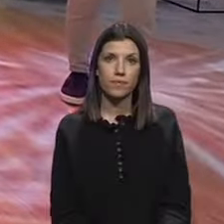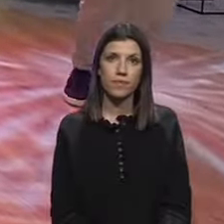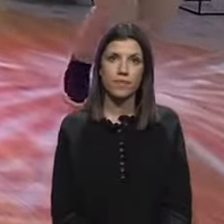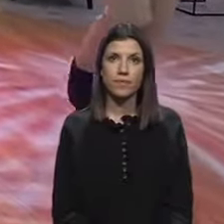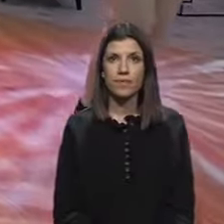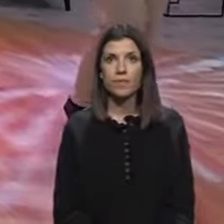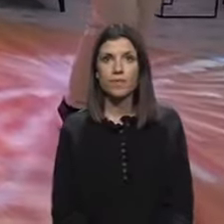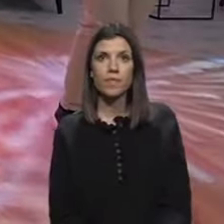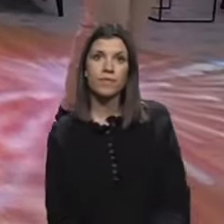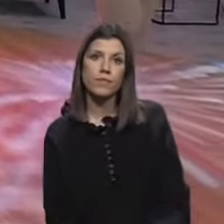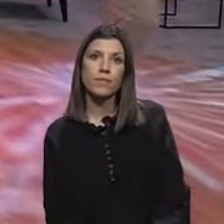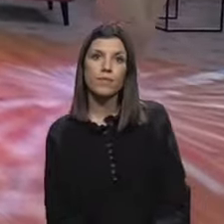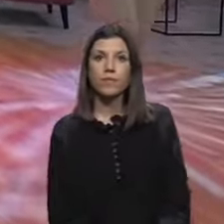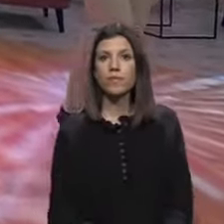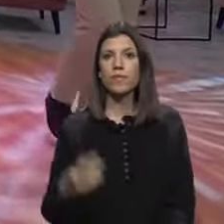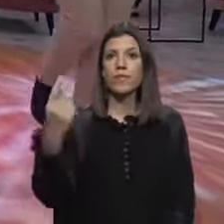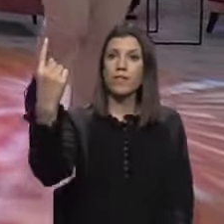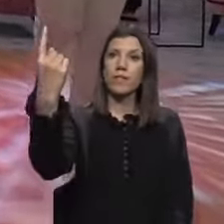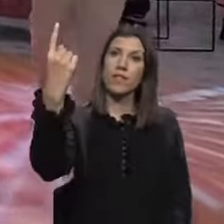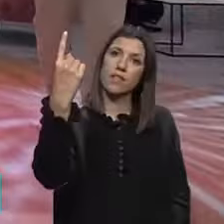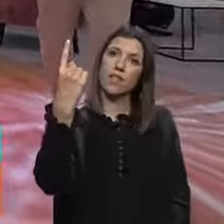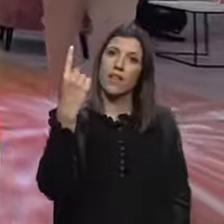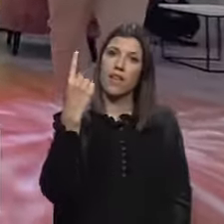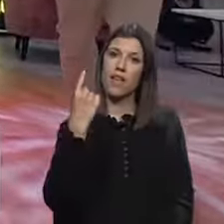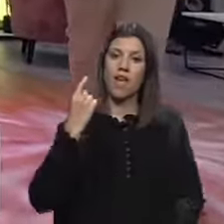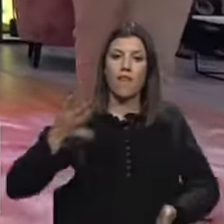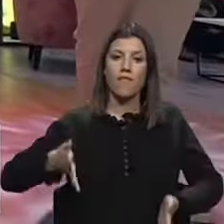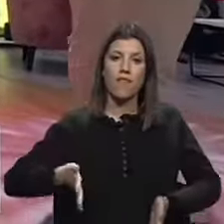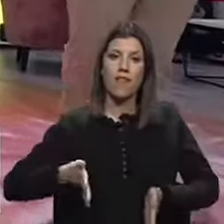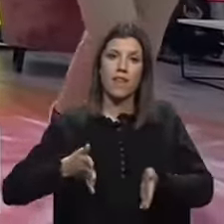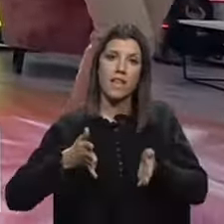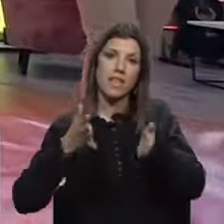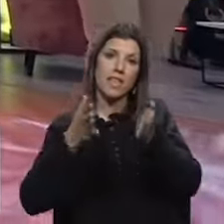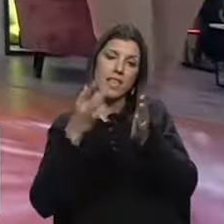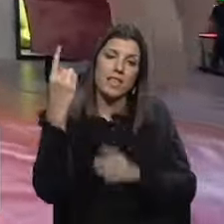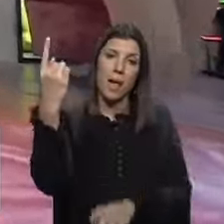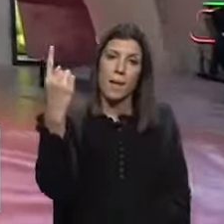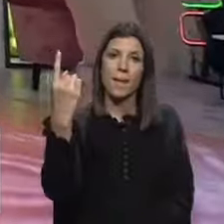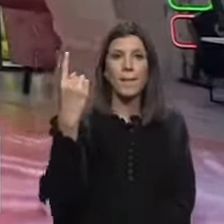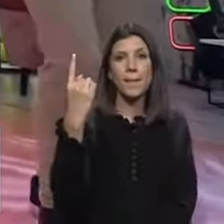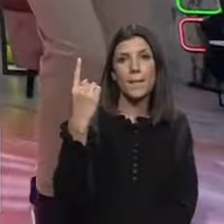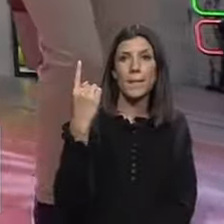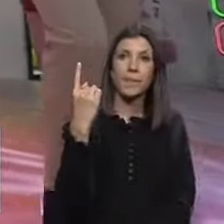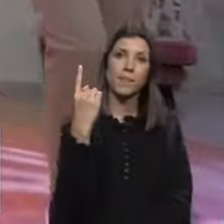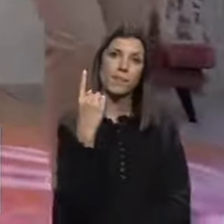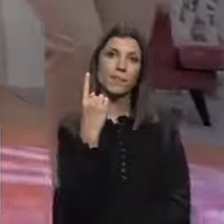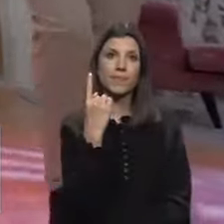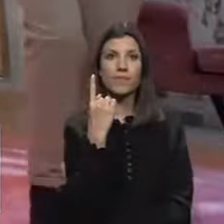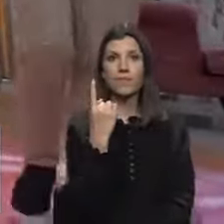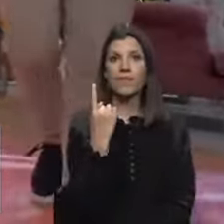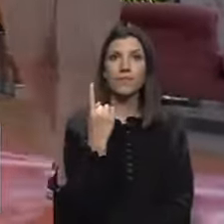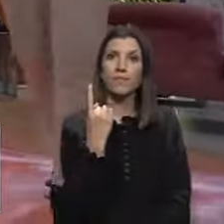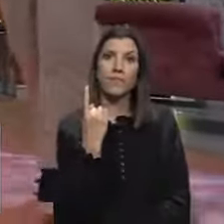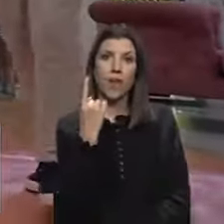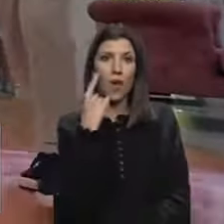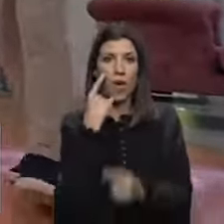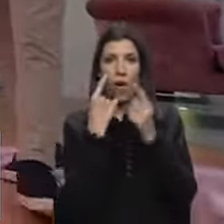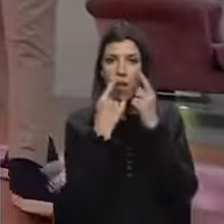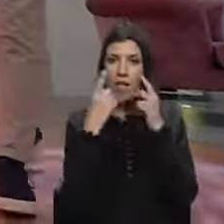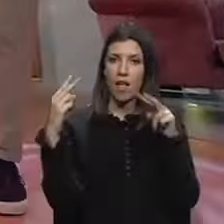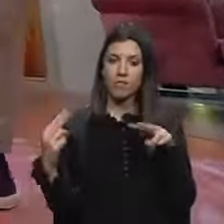Vens a descer pela avenida e roubas meu